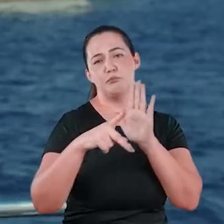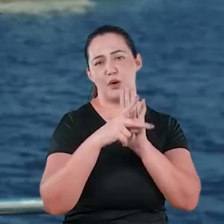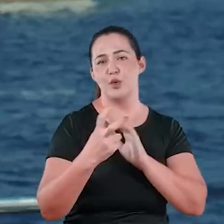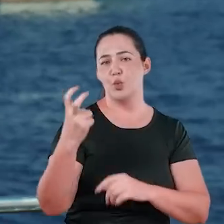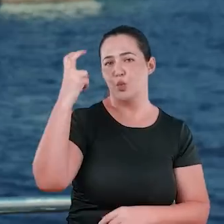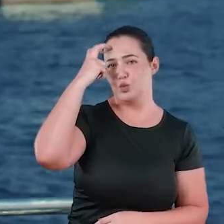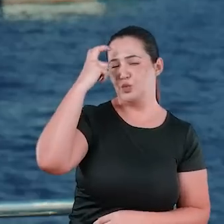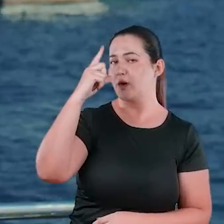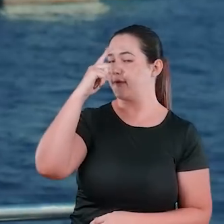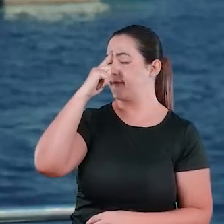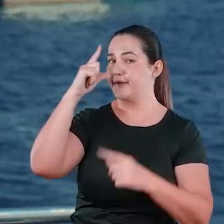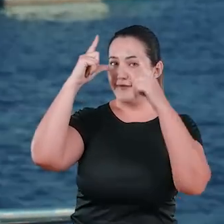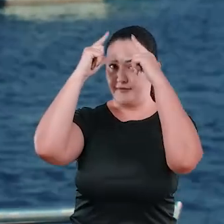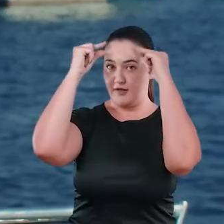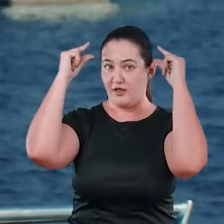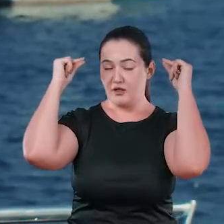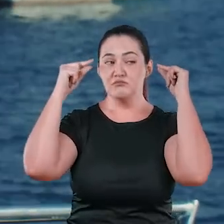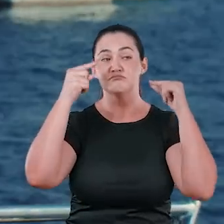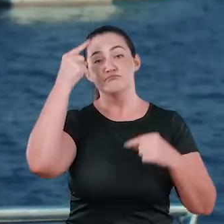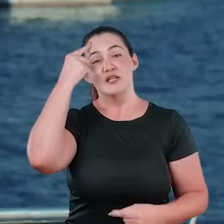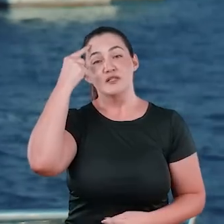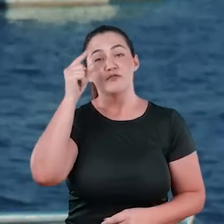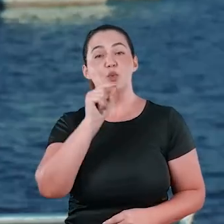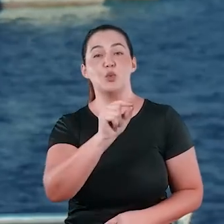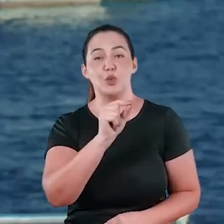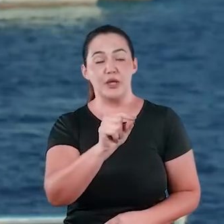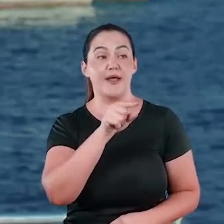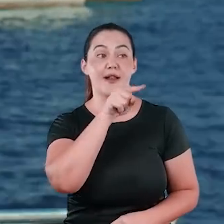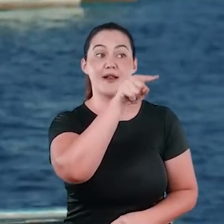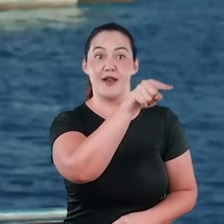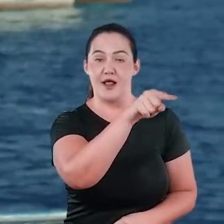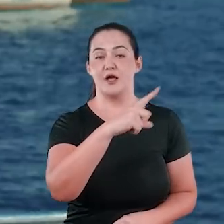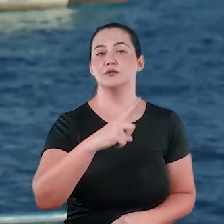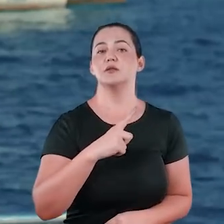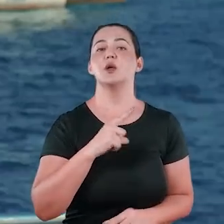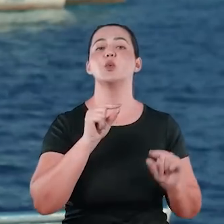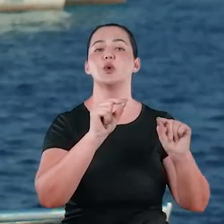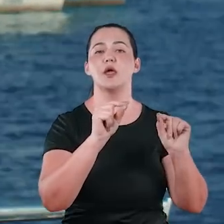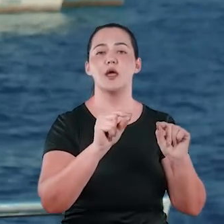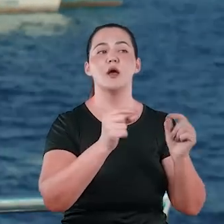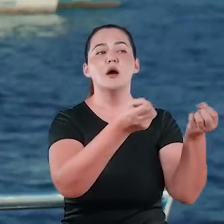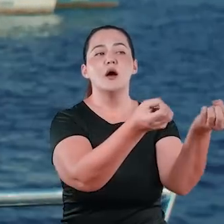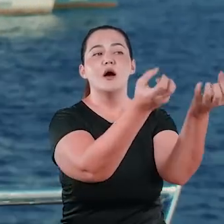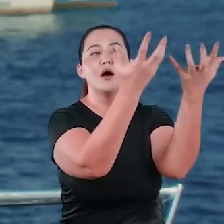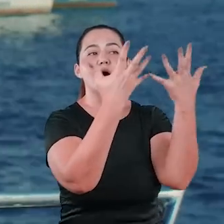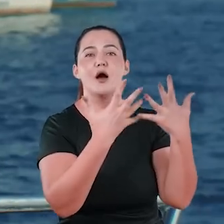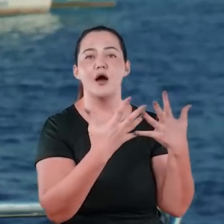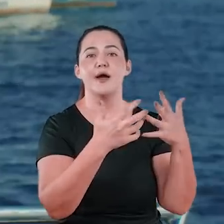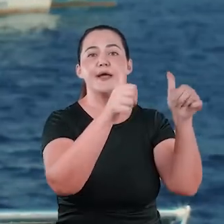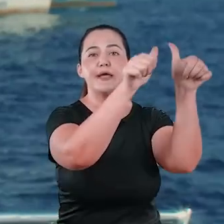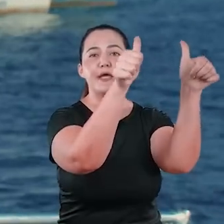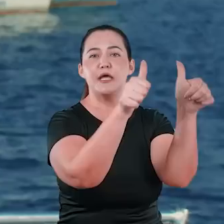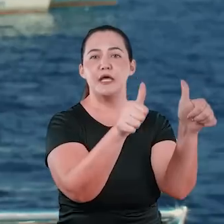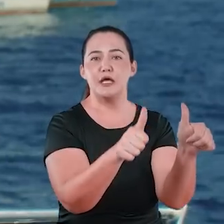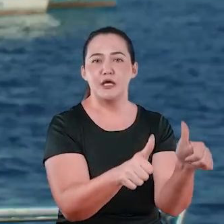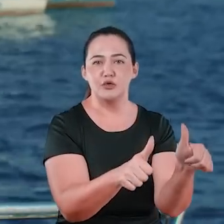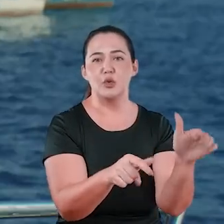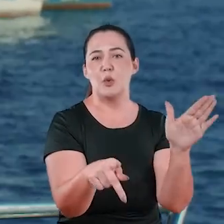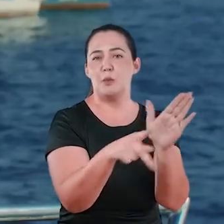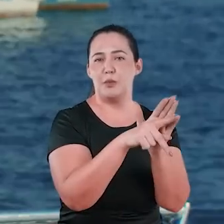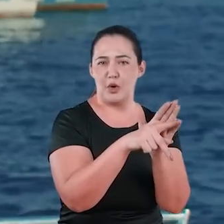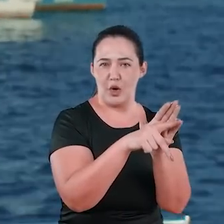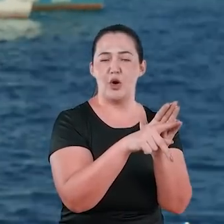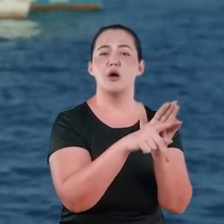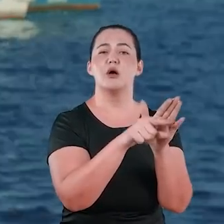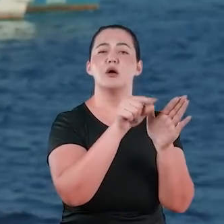grega, porque eles acreditavam naquela época que ali seria onde o Deus supremo do panteão